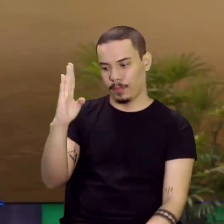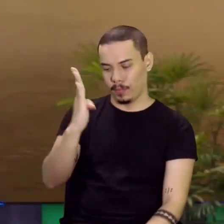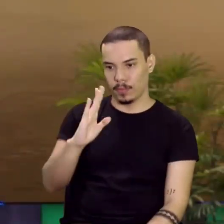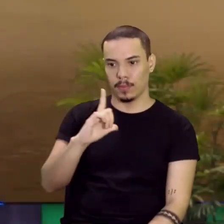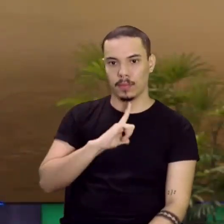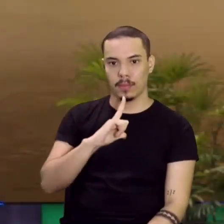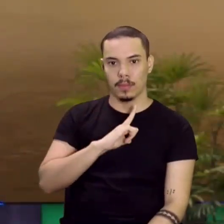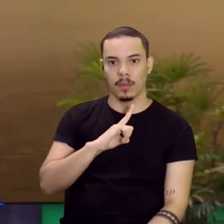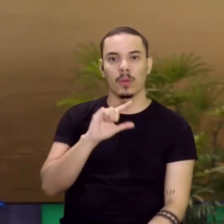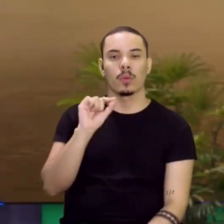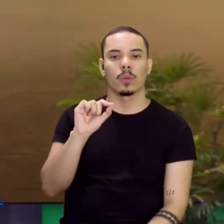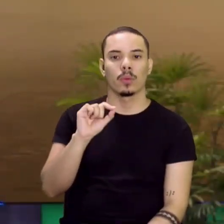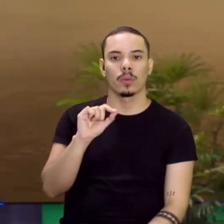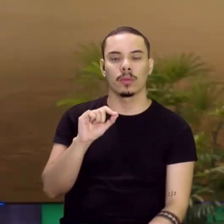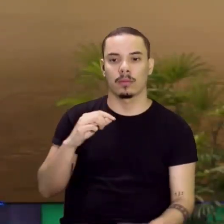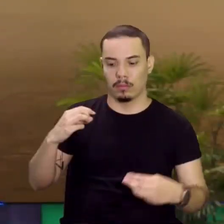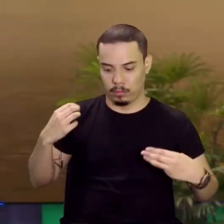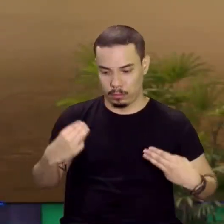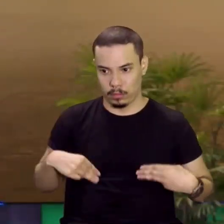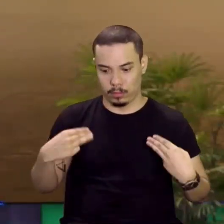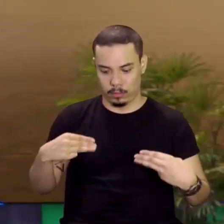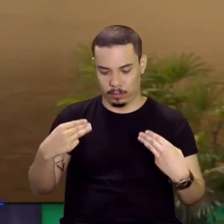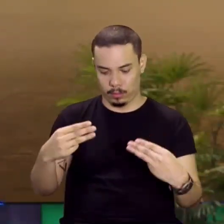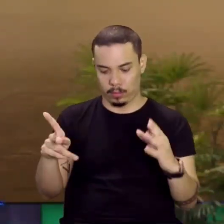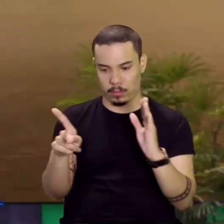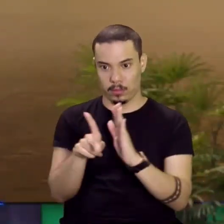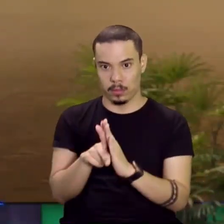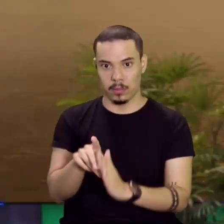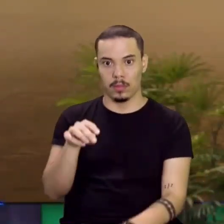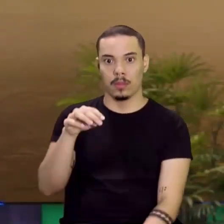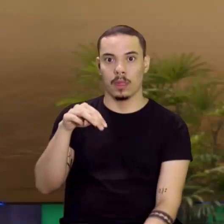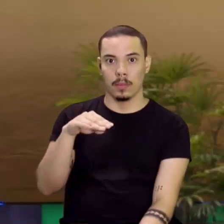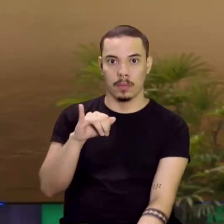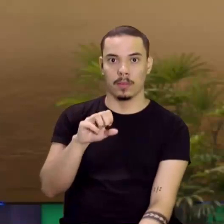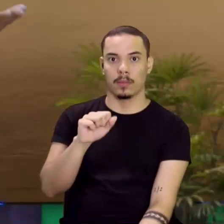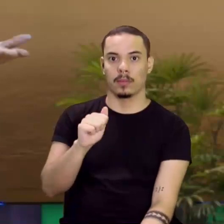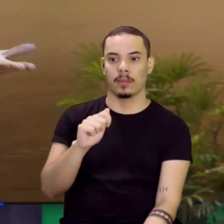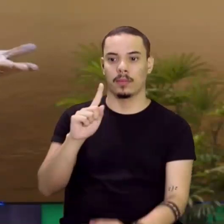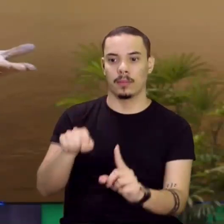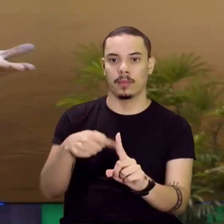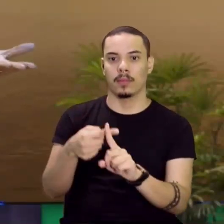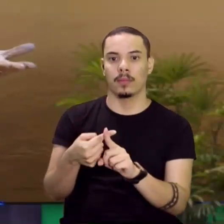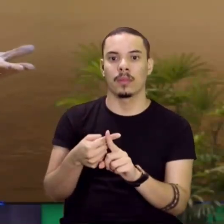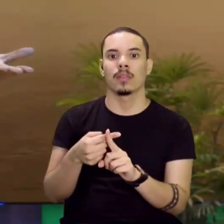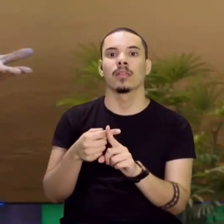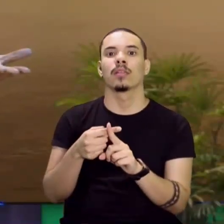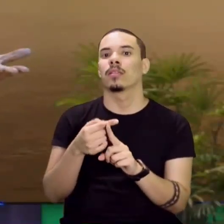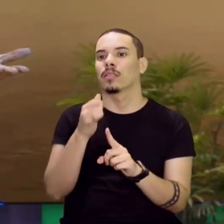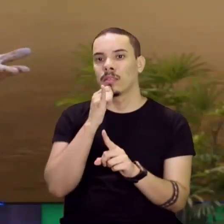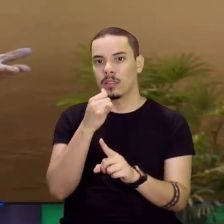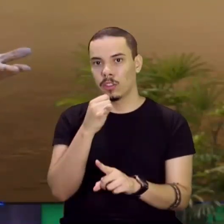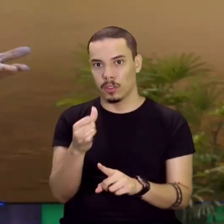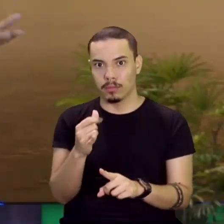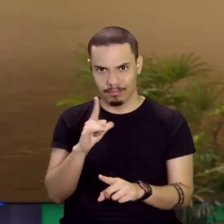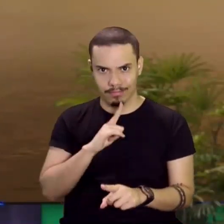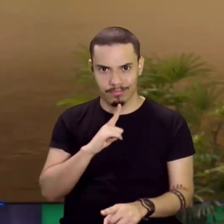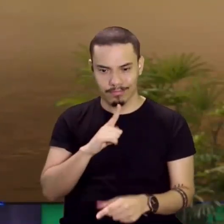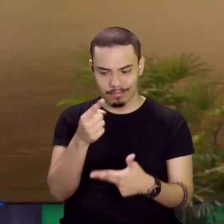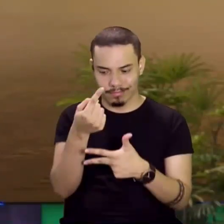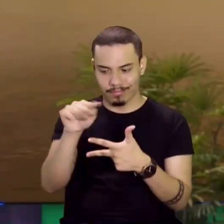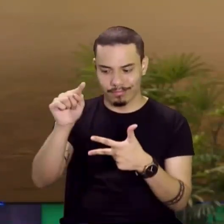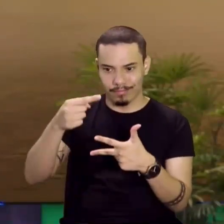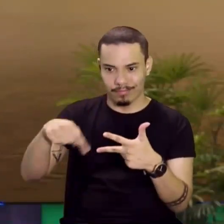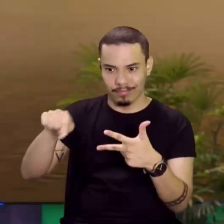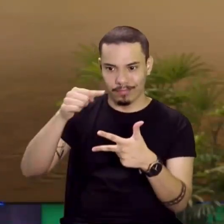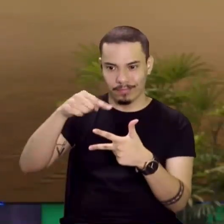existe o Ministério das Minas e Energia. Não tem o Ministério da Educação? O mesmo